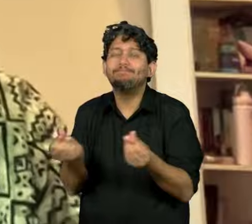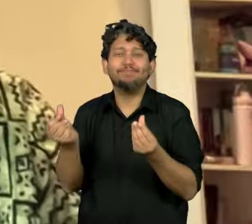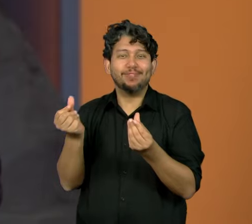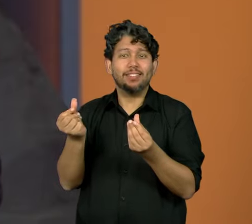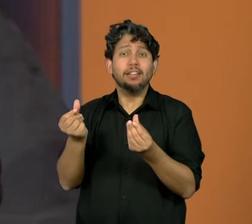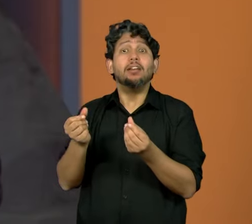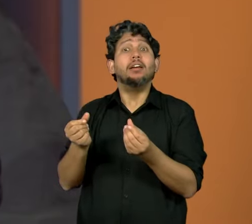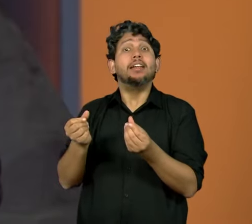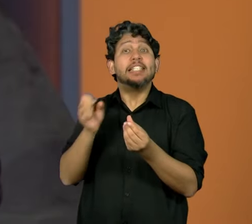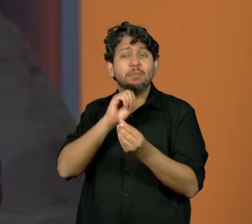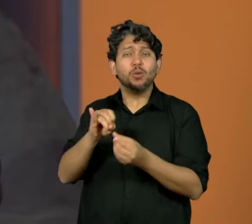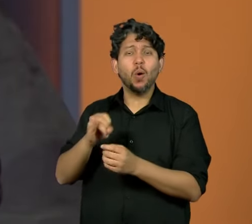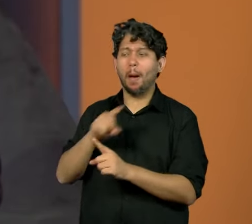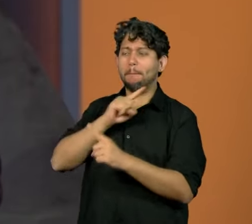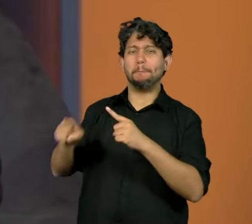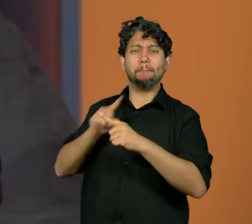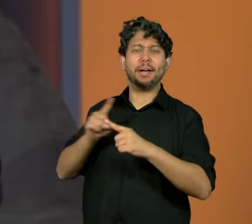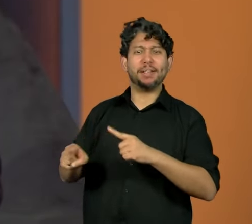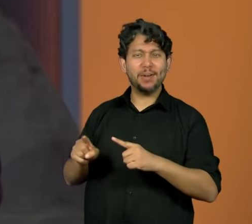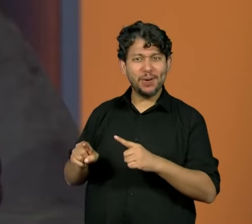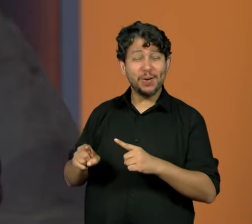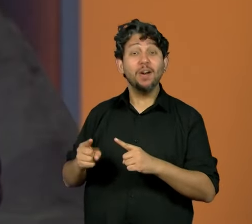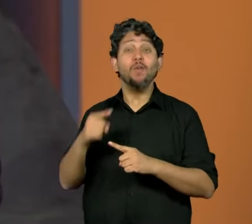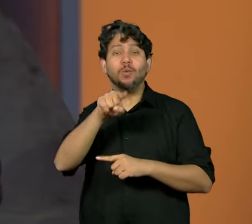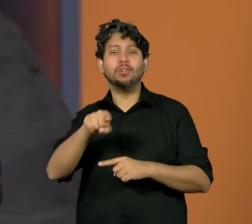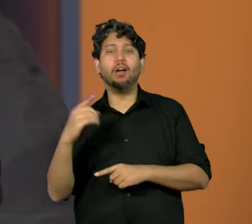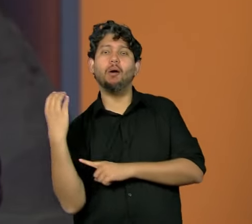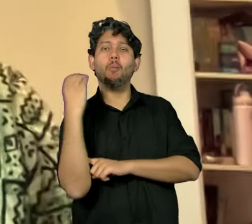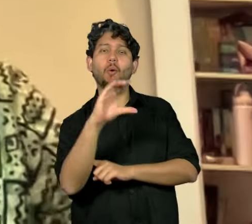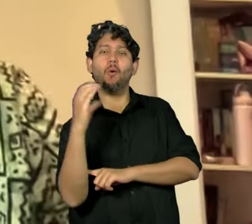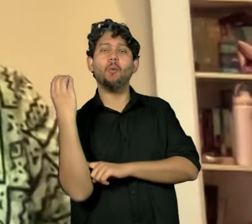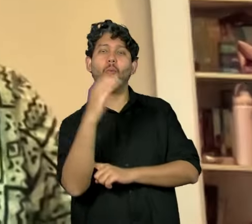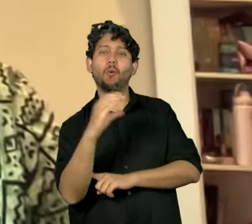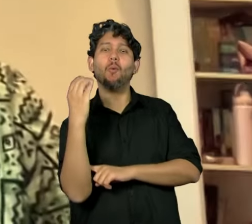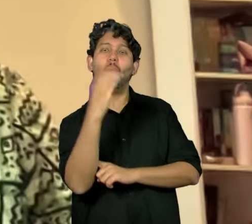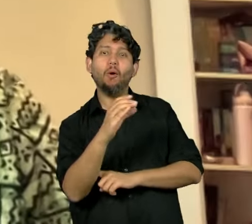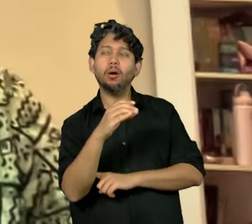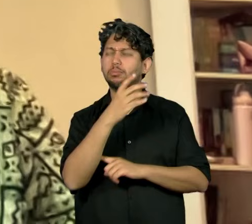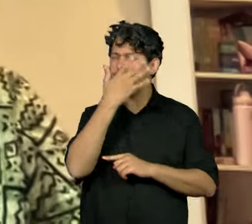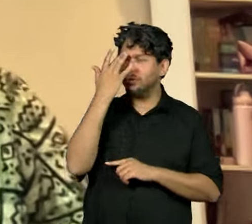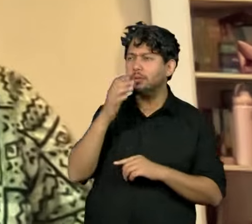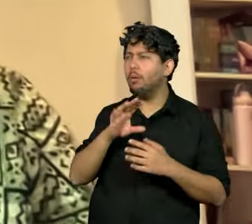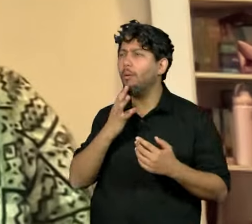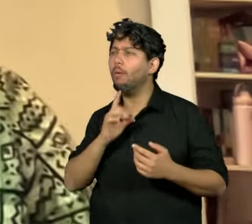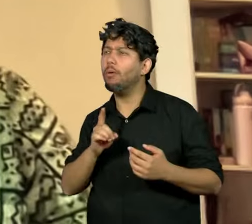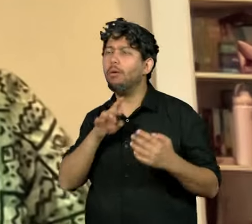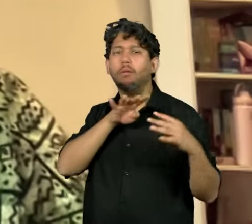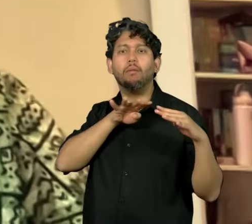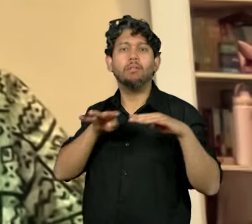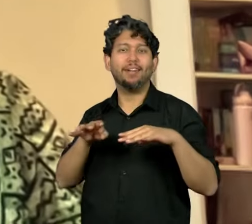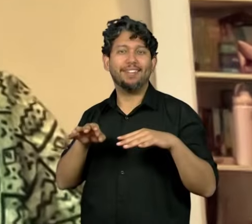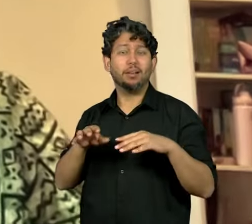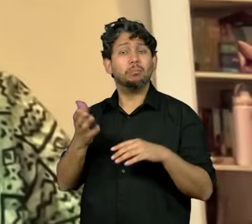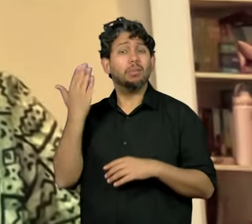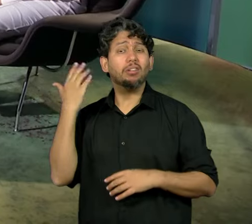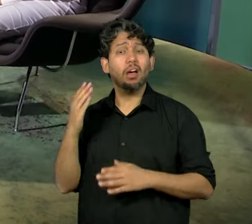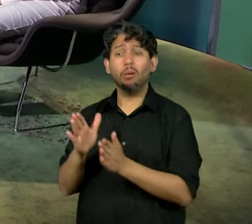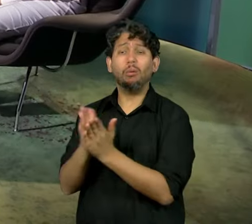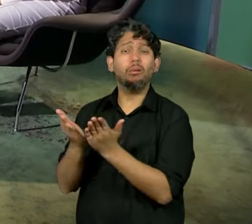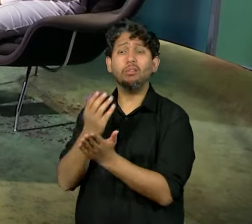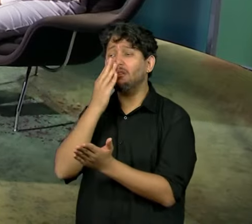vendas dos livros, né, porque você coloca de alguma maneira na ribalta livros que não tinham atenção